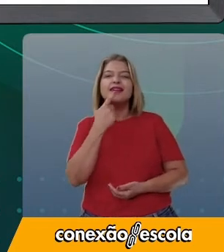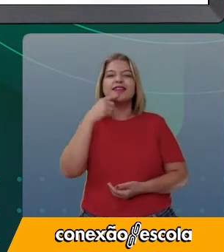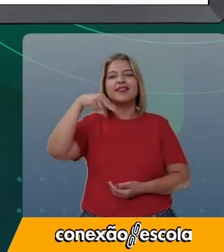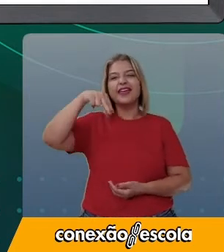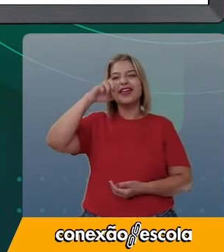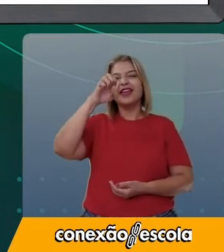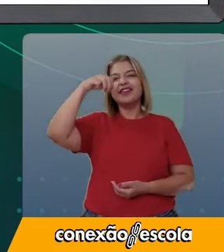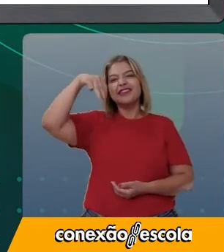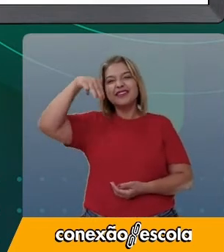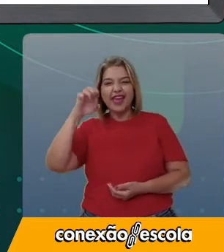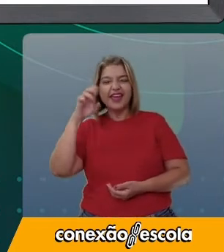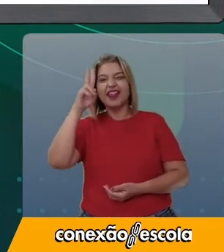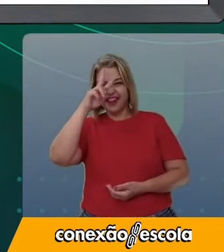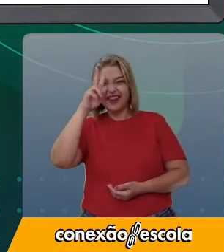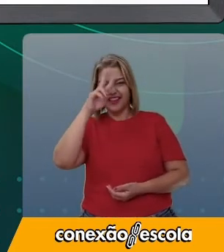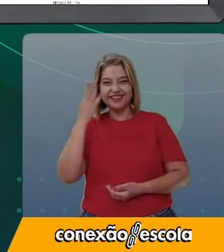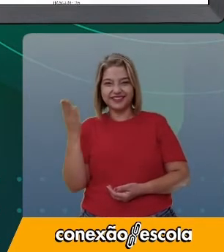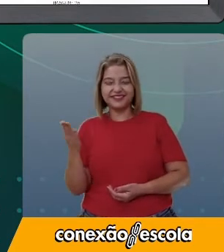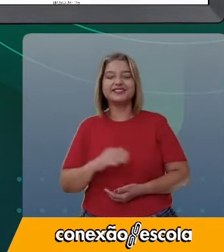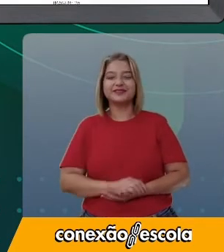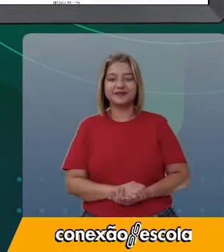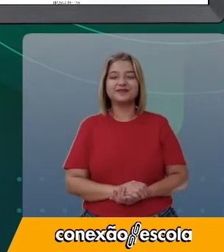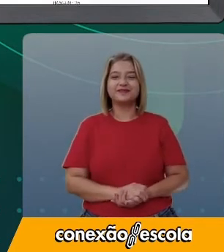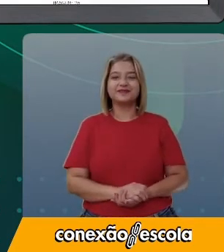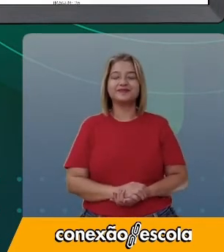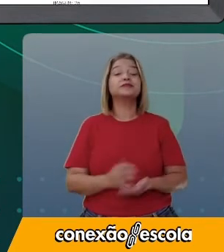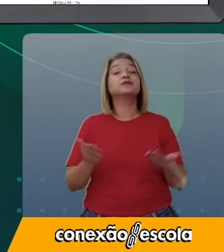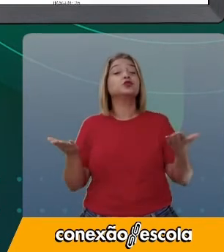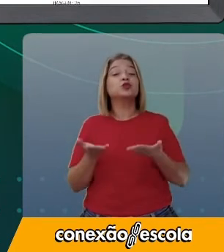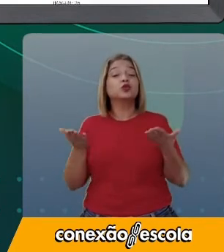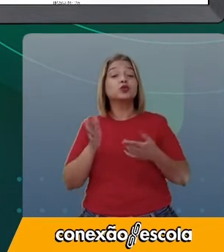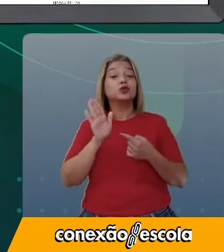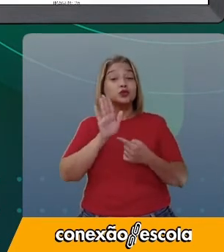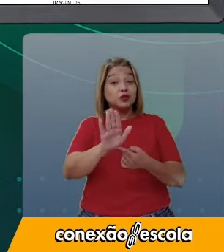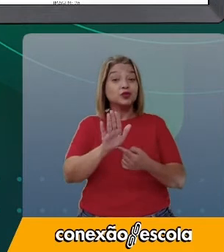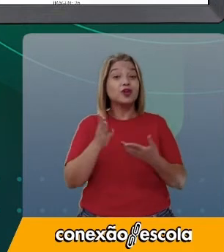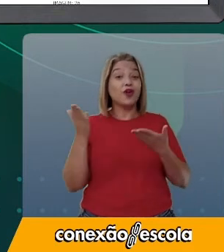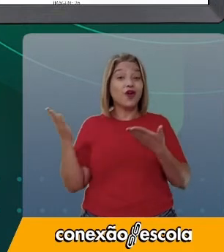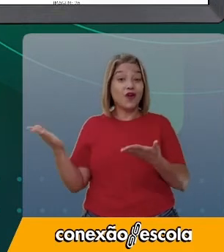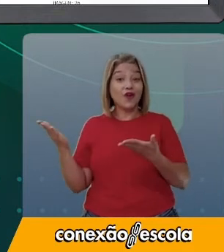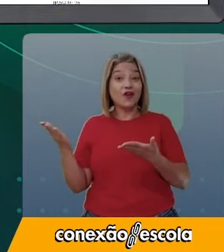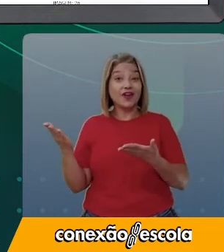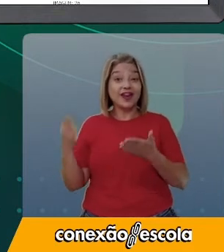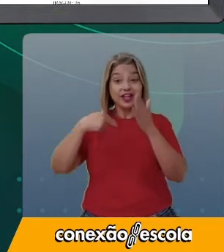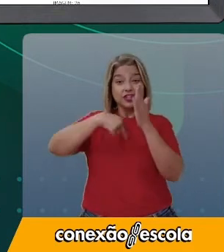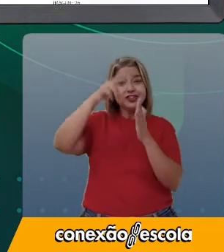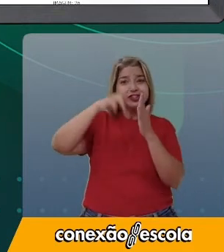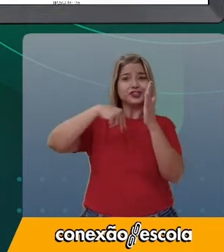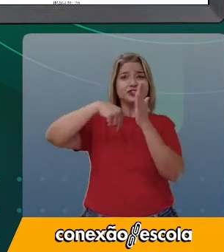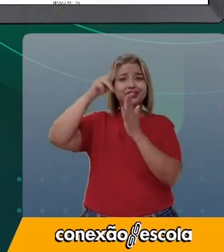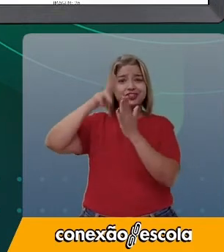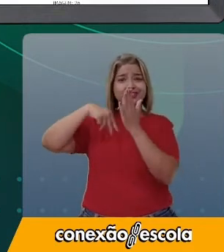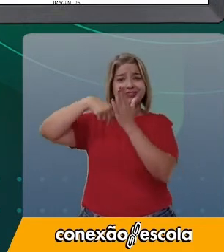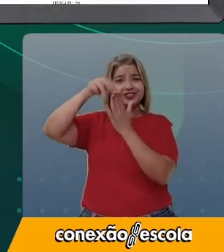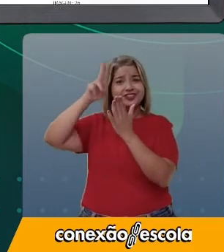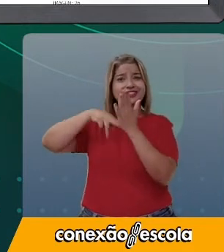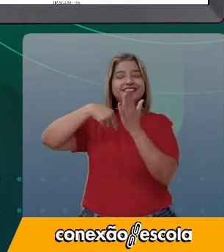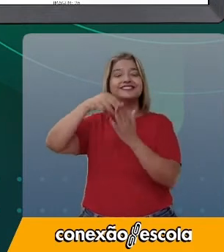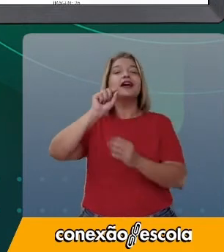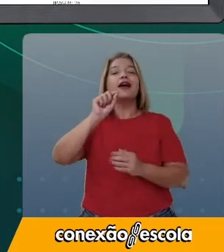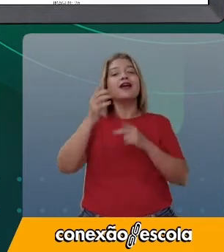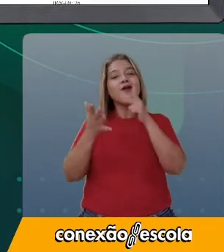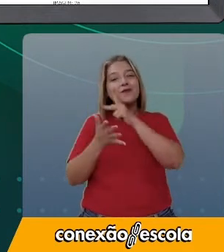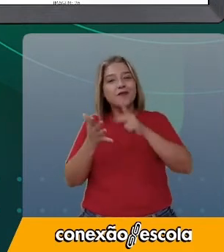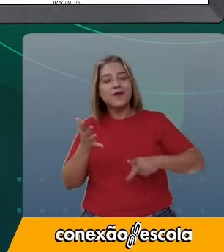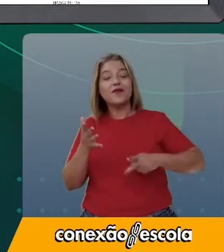lembrados que a gente trabalhou aqui? Então, e hoje eu trouxe Tanta Tinta. Tanta Tinta é um poema